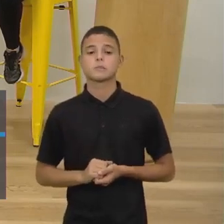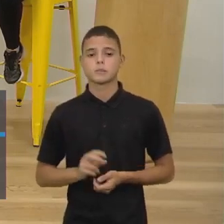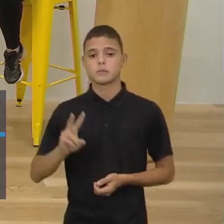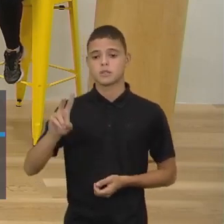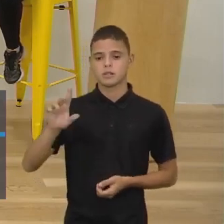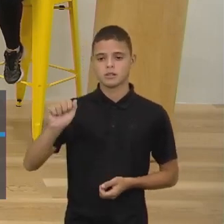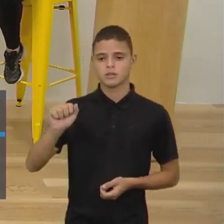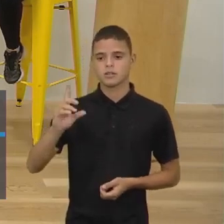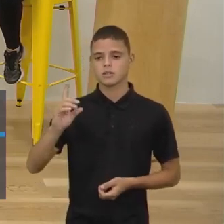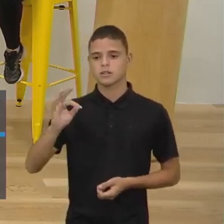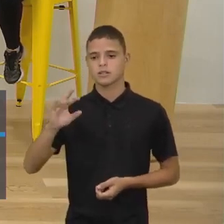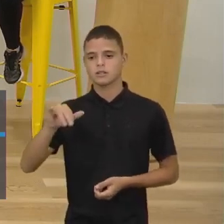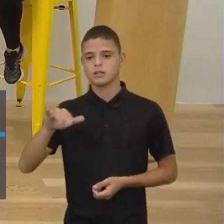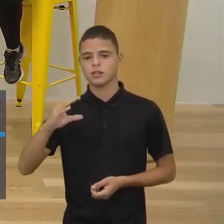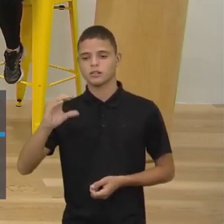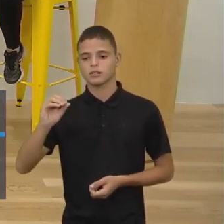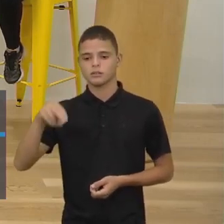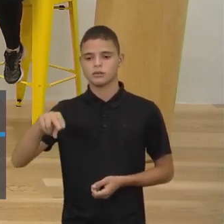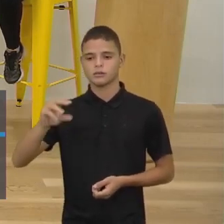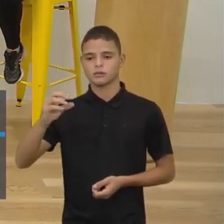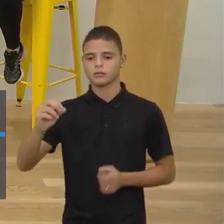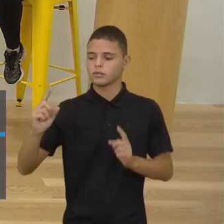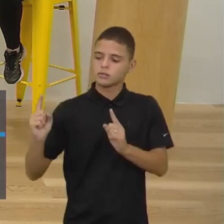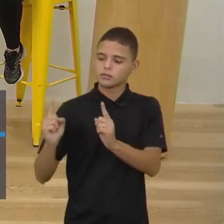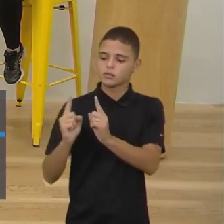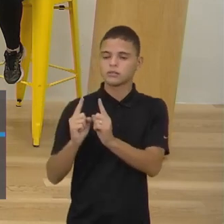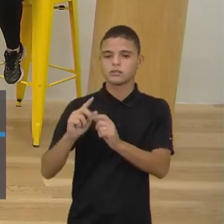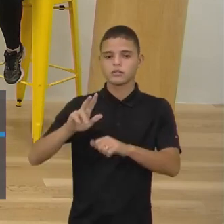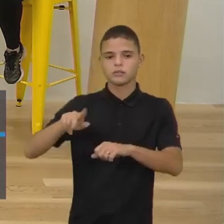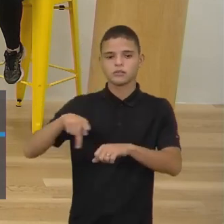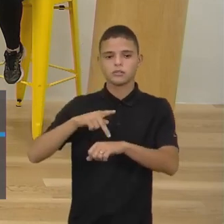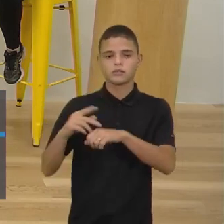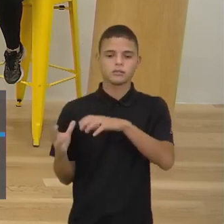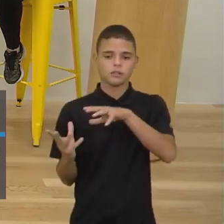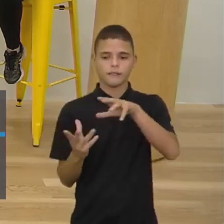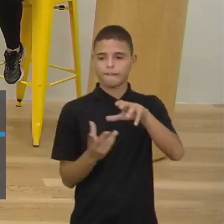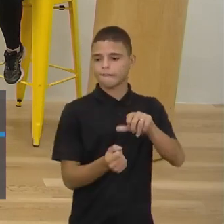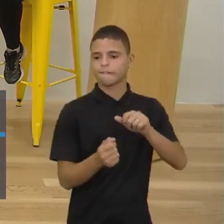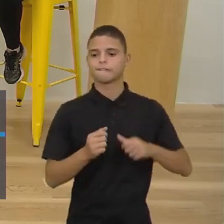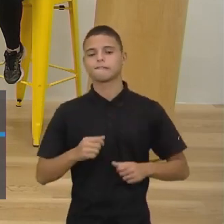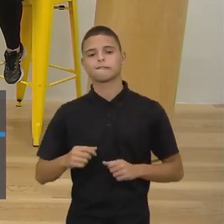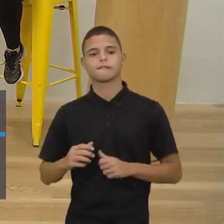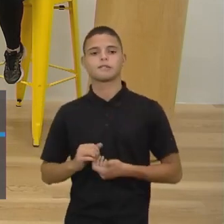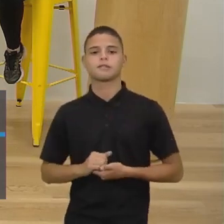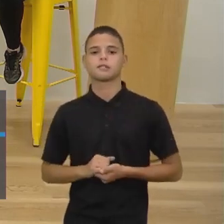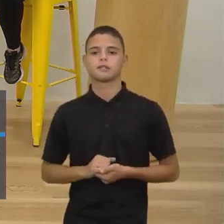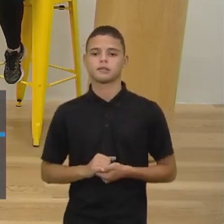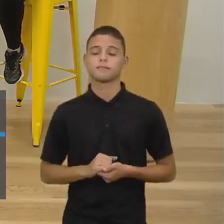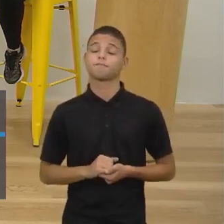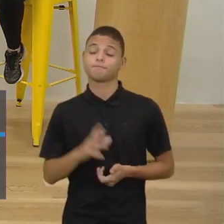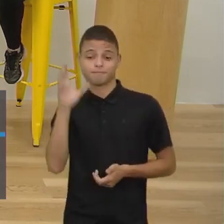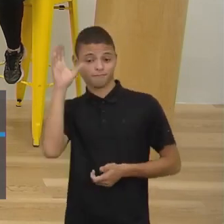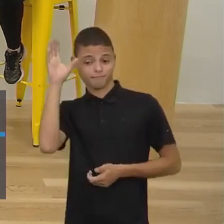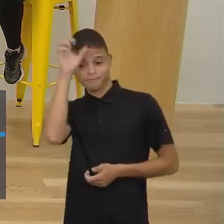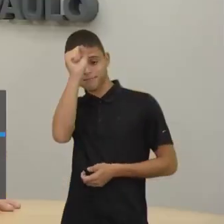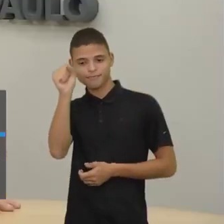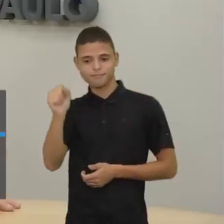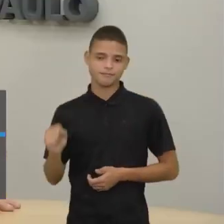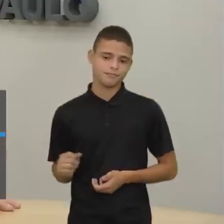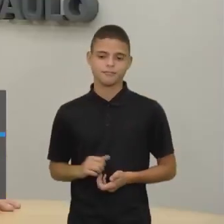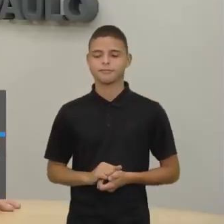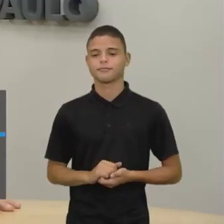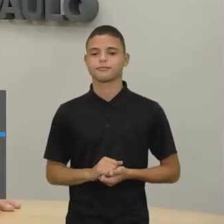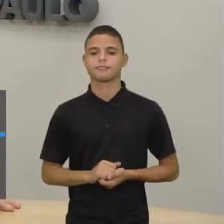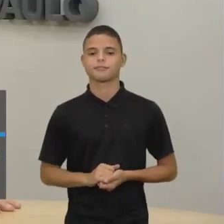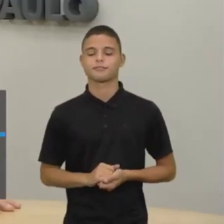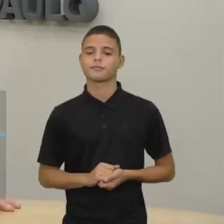território, ele tem território, então ele é considerado um país, é o menor país do mundo, sabia? Vaticano, não. Agora sabia, agora sabe. Tá Agora eu vendo? sei, agora eu aprendi já. Então vamos lá, vamos